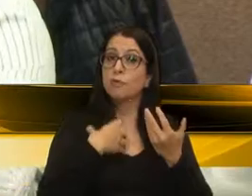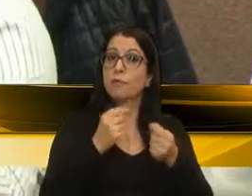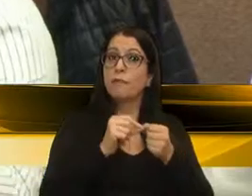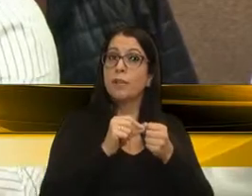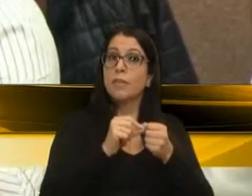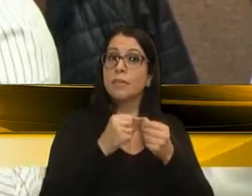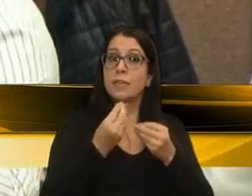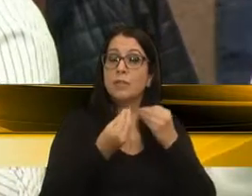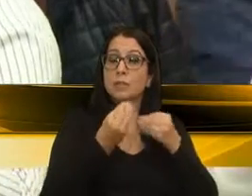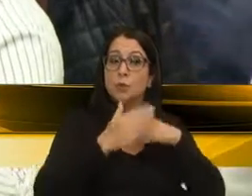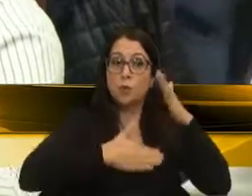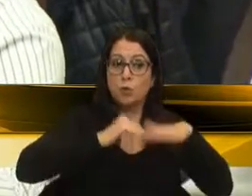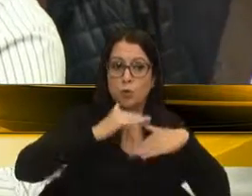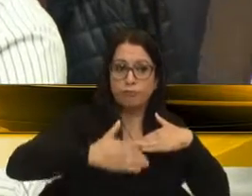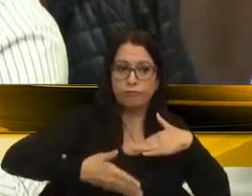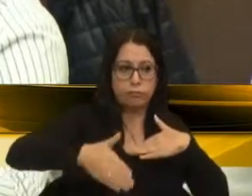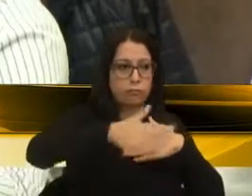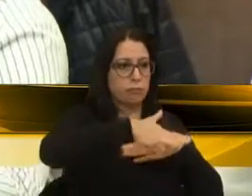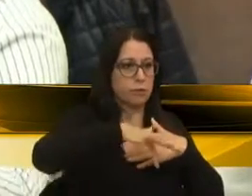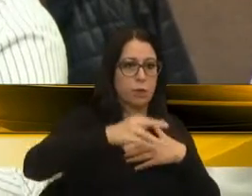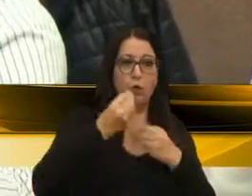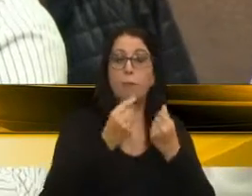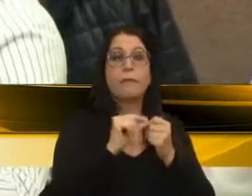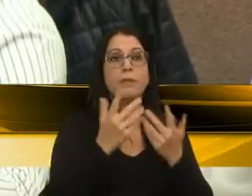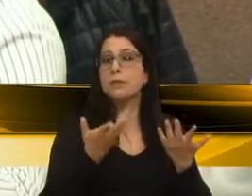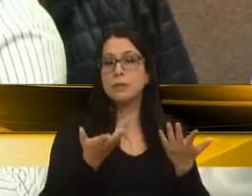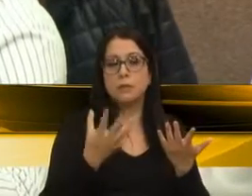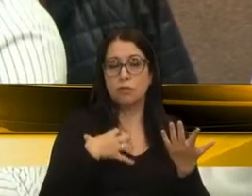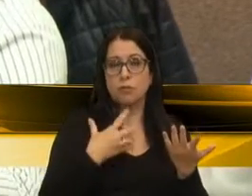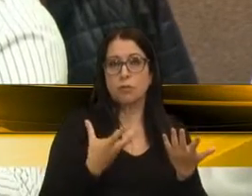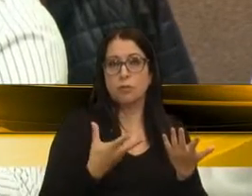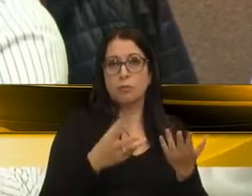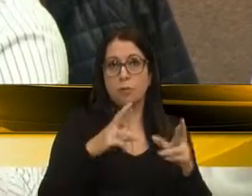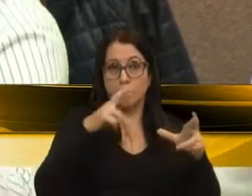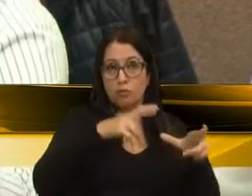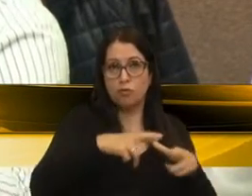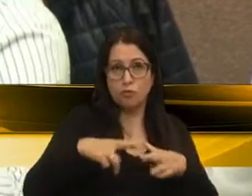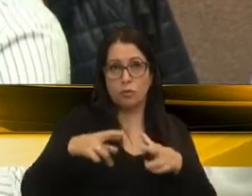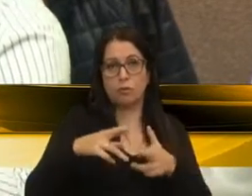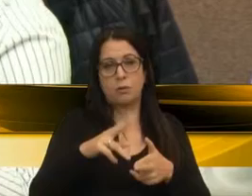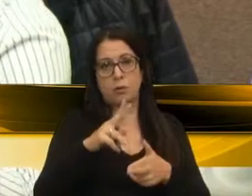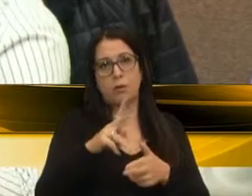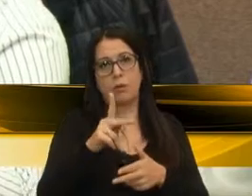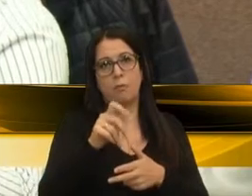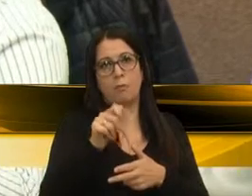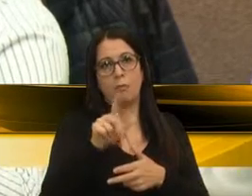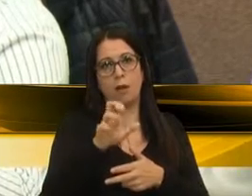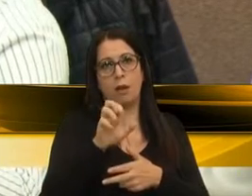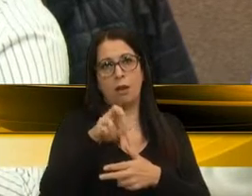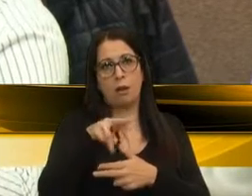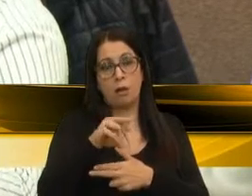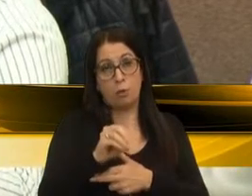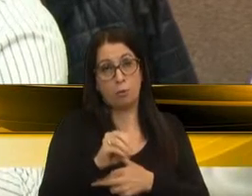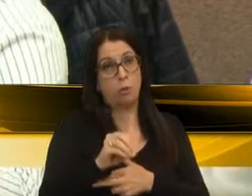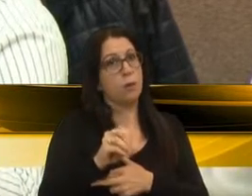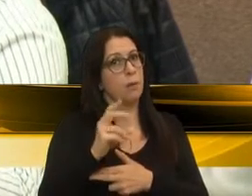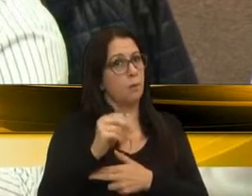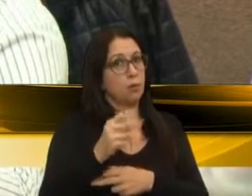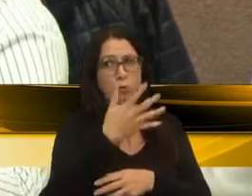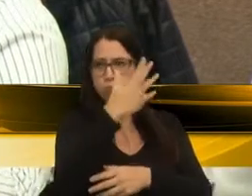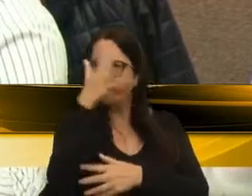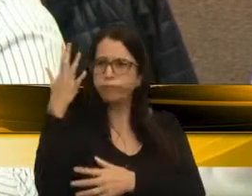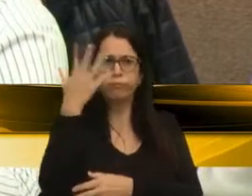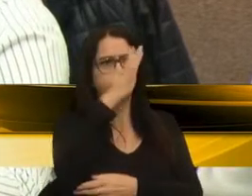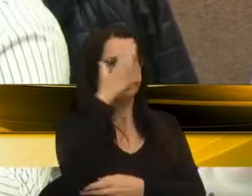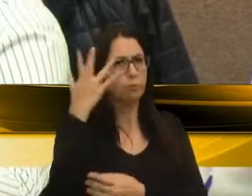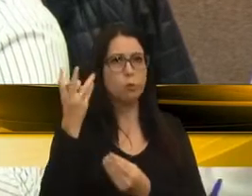essa compensação, se já estão sendo feitas e de que forma estão sendo feitas, porque a região do Palermo é uma região que era muito arborizada, que